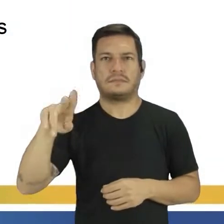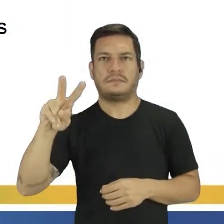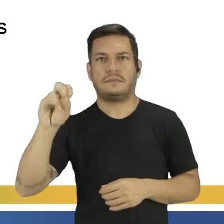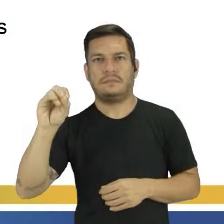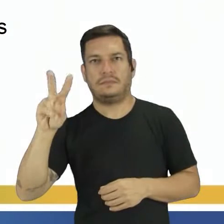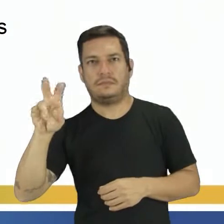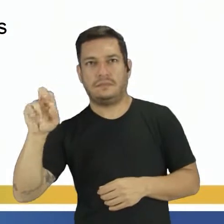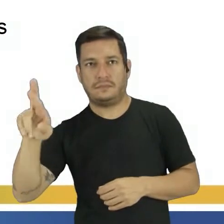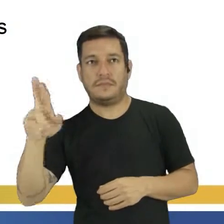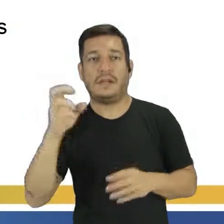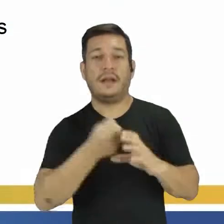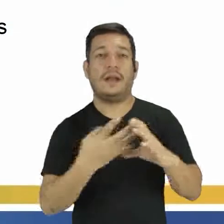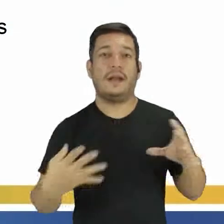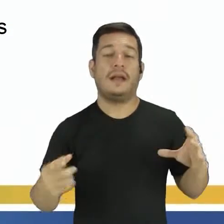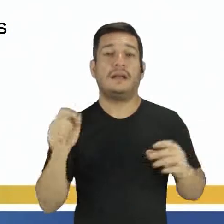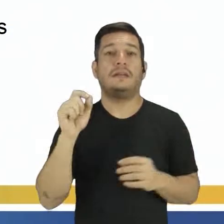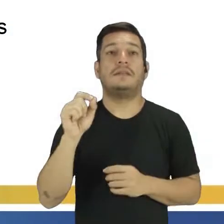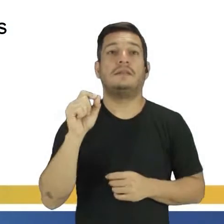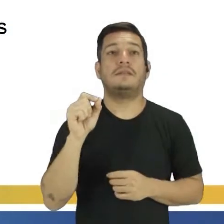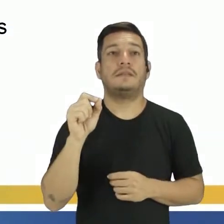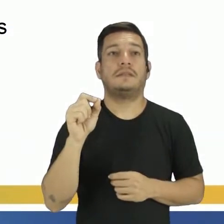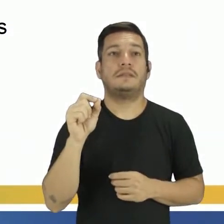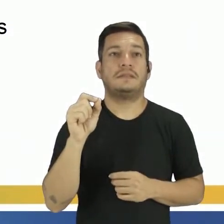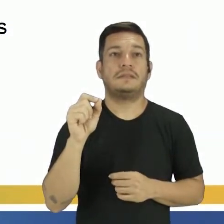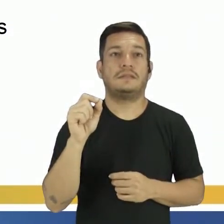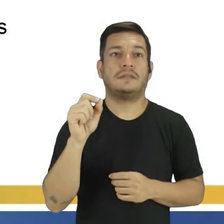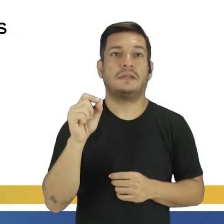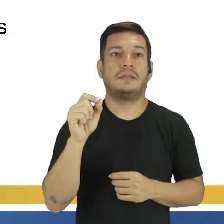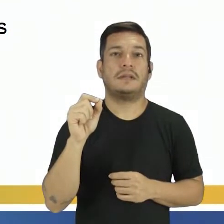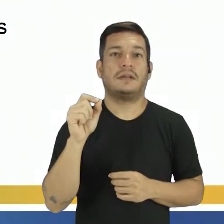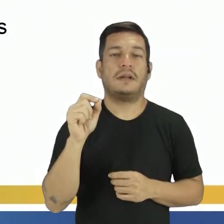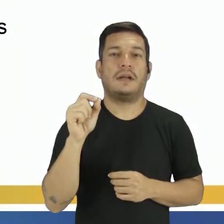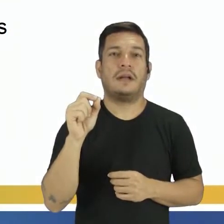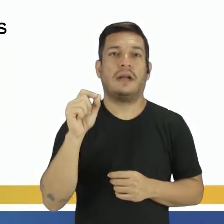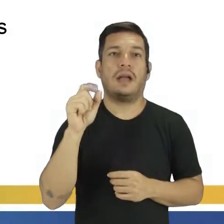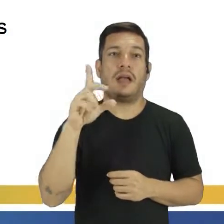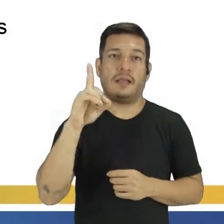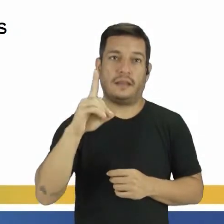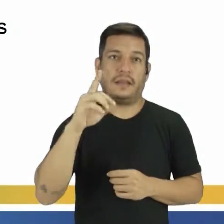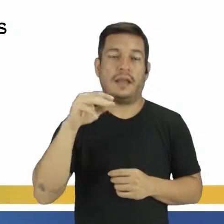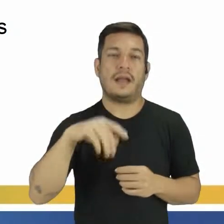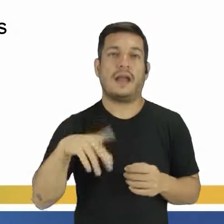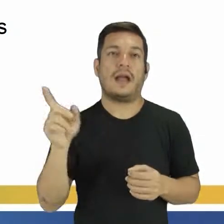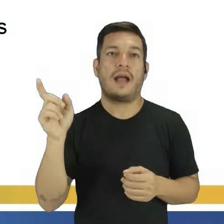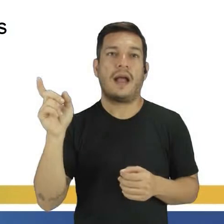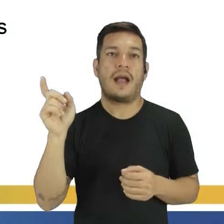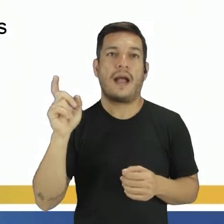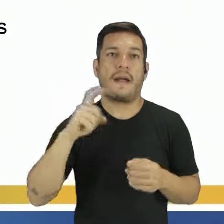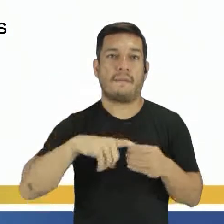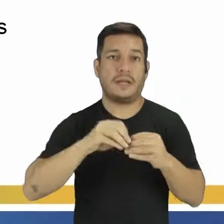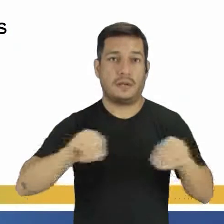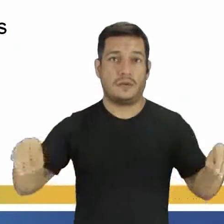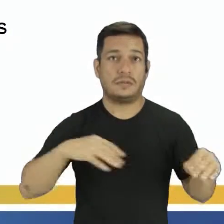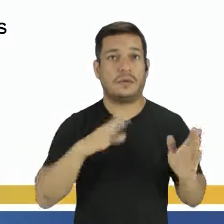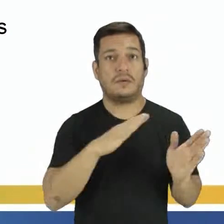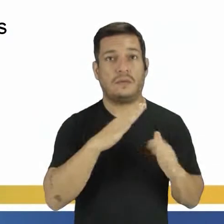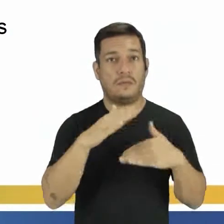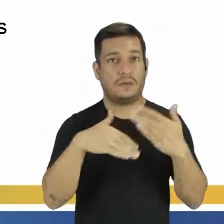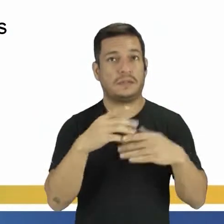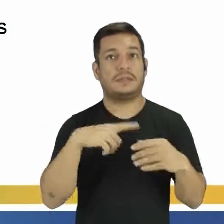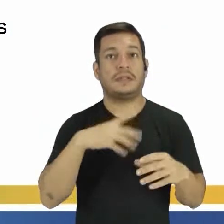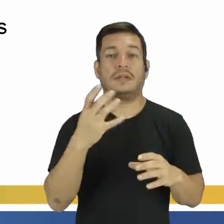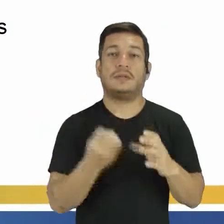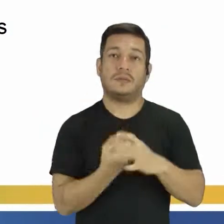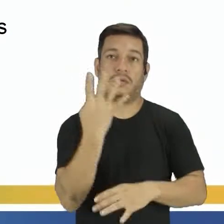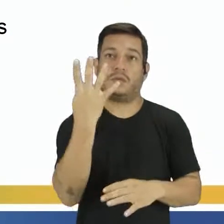da meiose é o crossing over ou a permutação gênica, né? D. A meiose é o processo que dá origem a 4